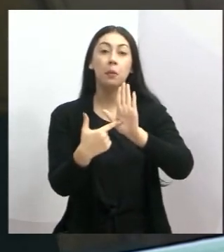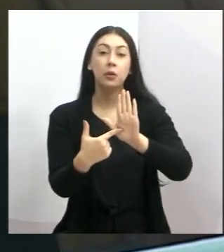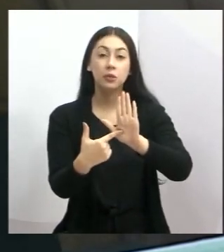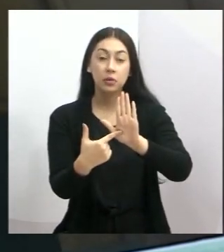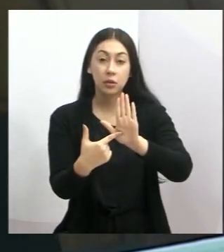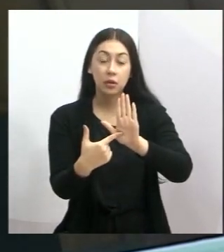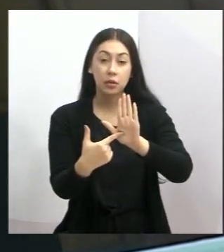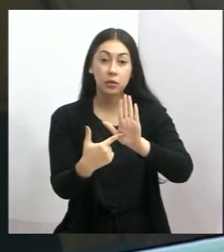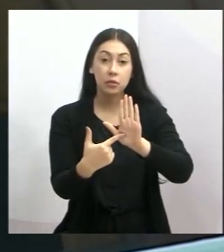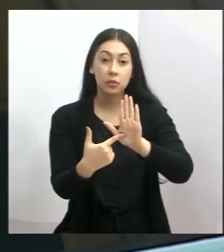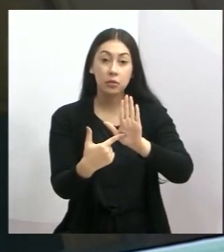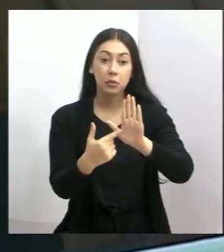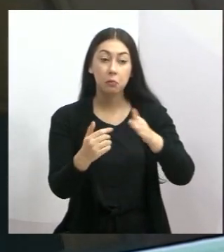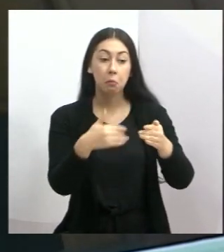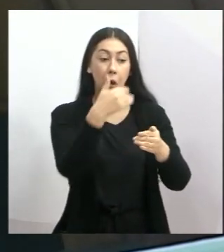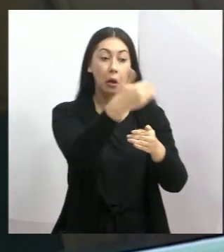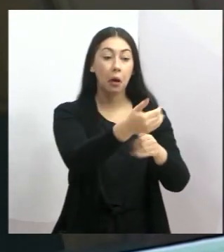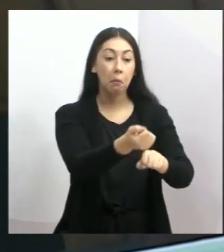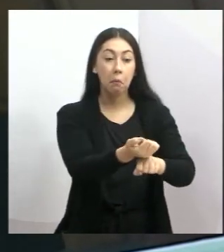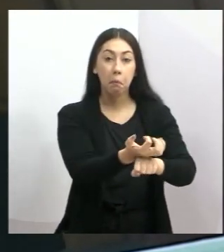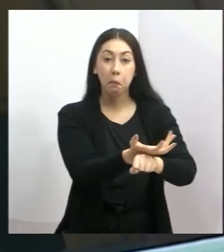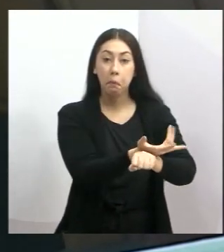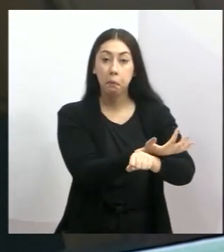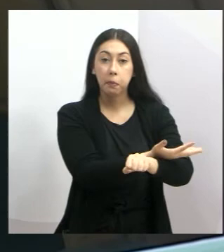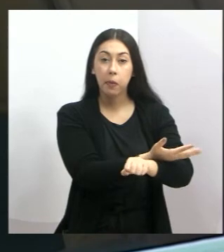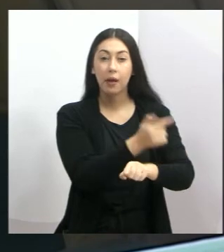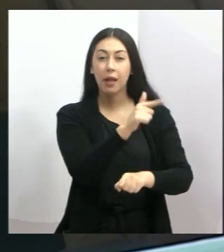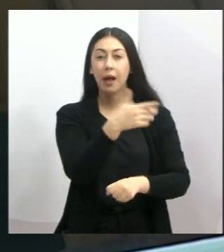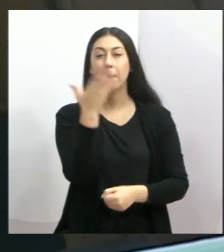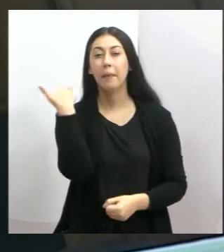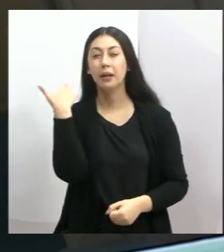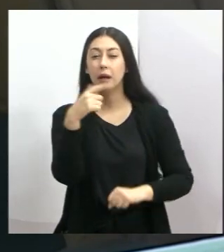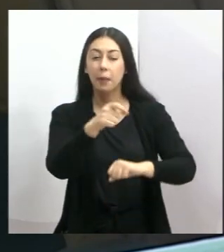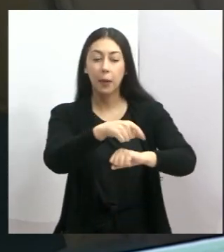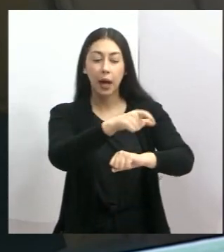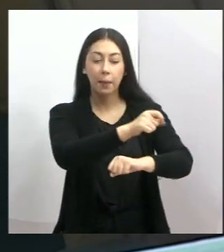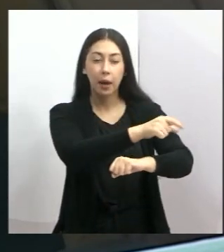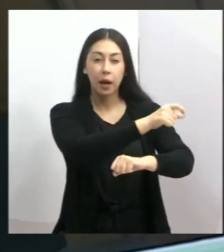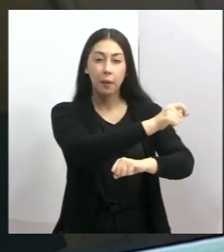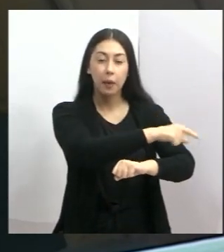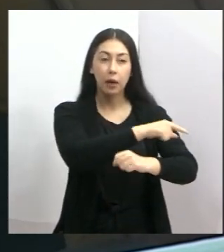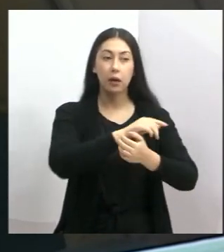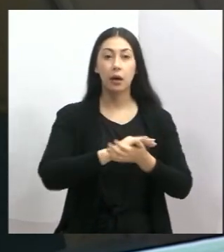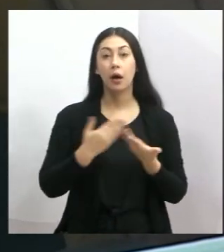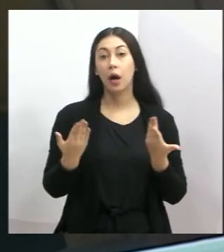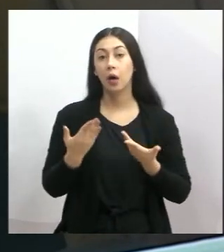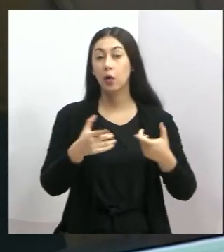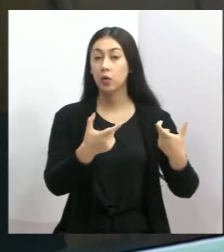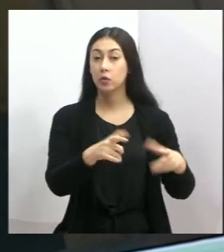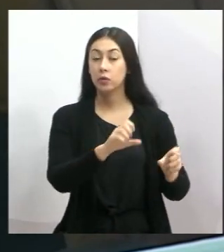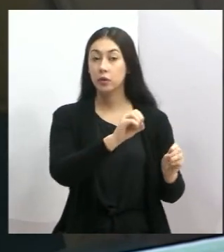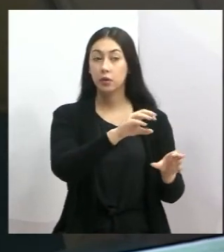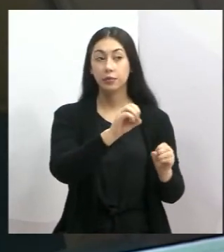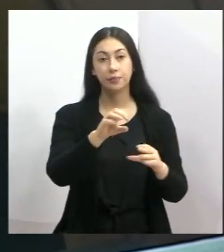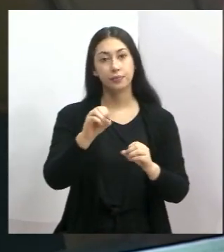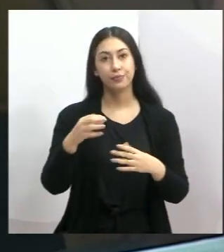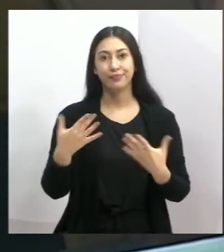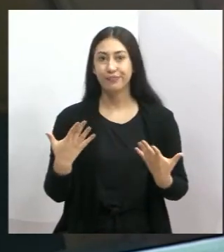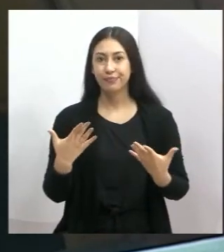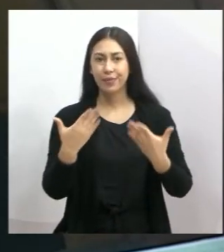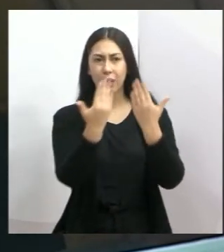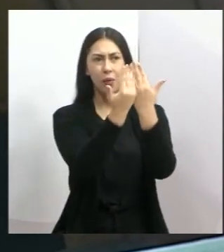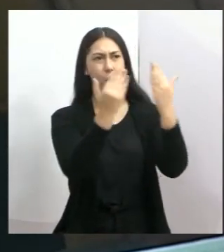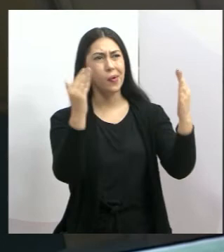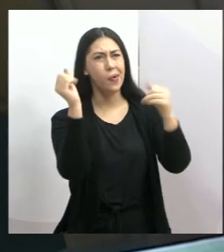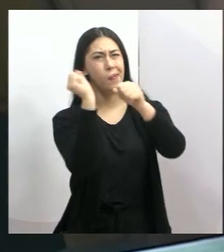virado para para fazenda ali tem antiga horta que hoje virou um centro de educação quebrasse aquele